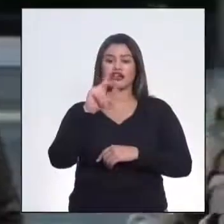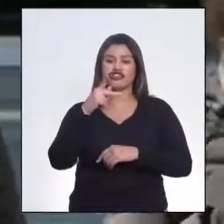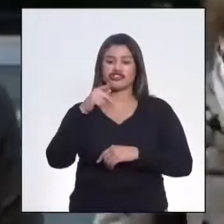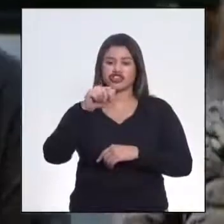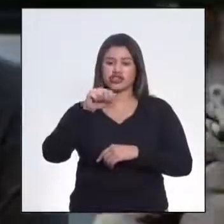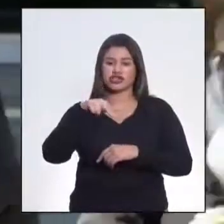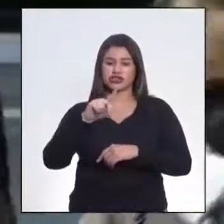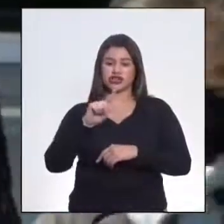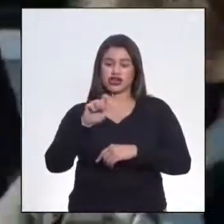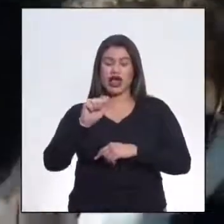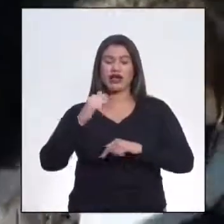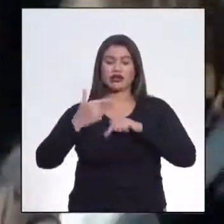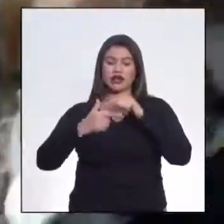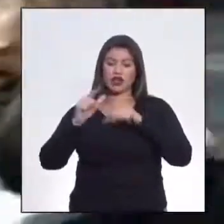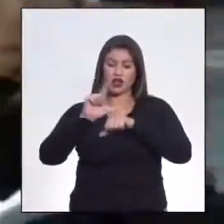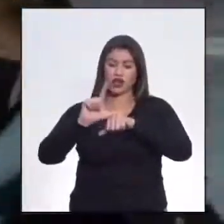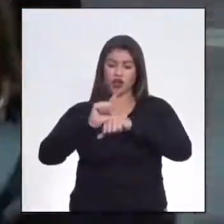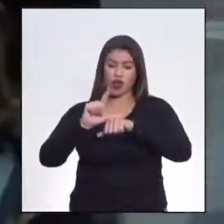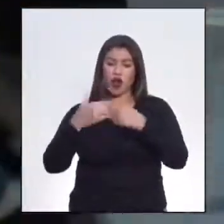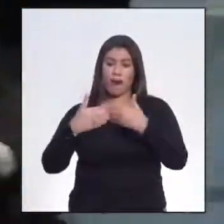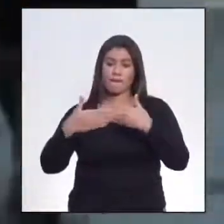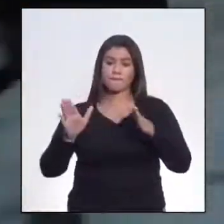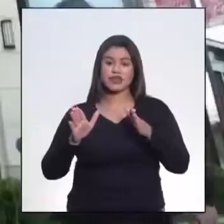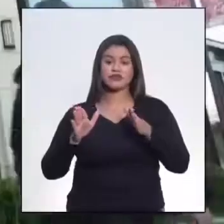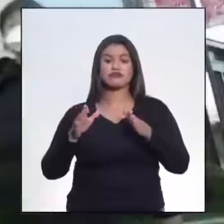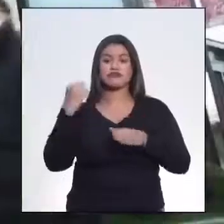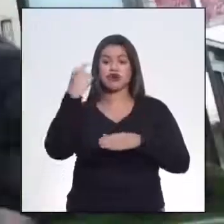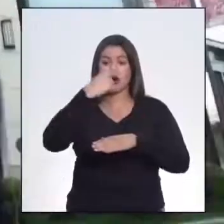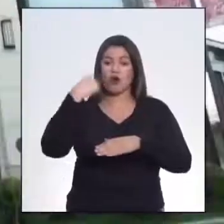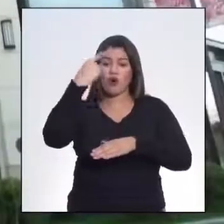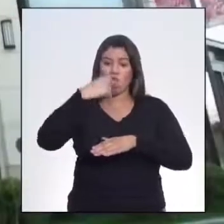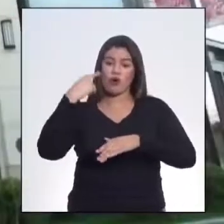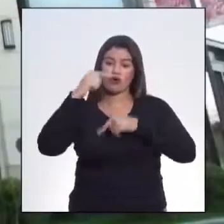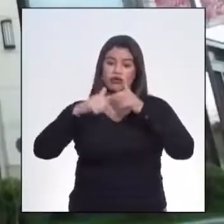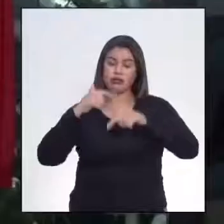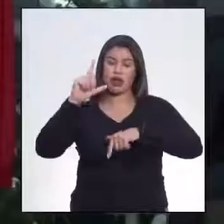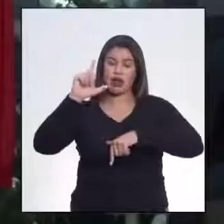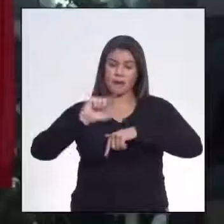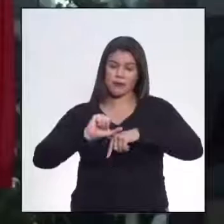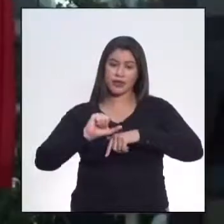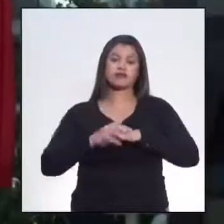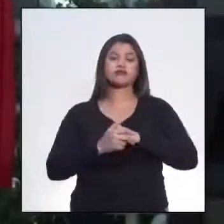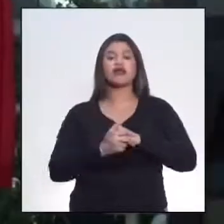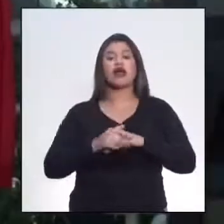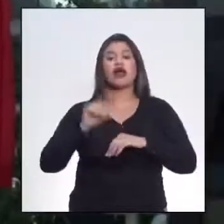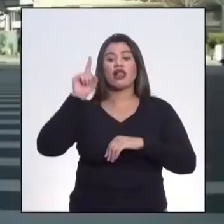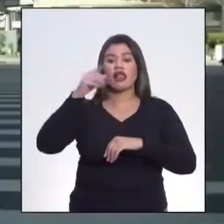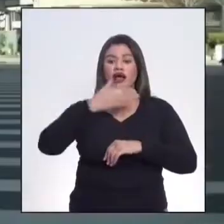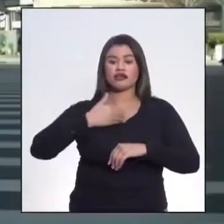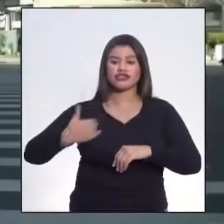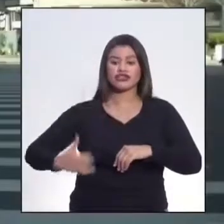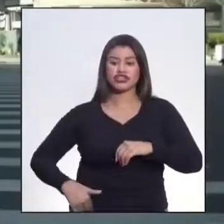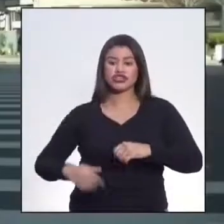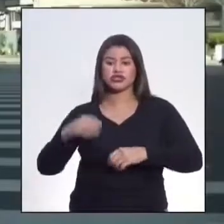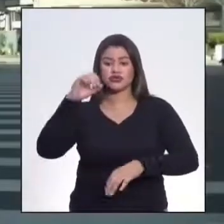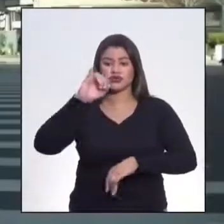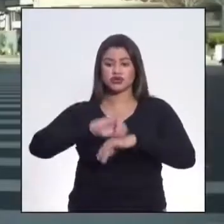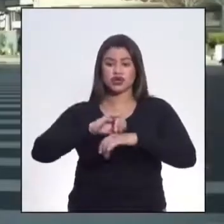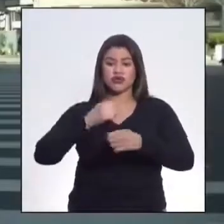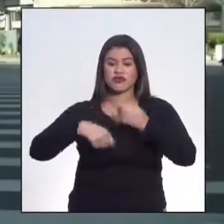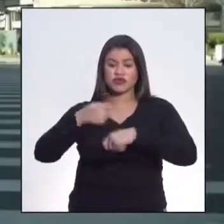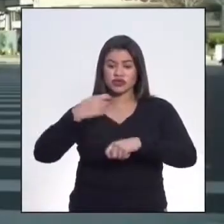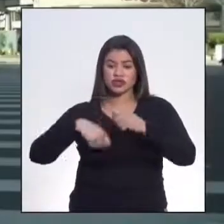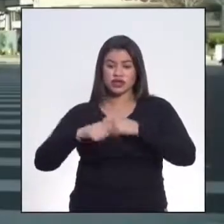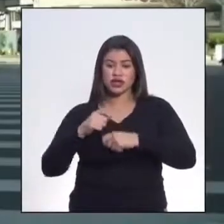trabalho. Moradores da cidade acreditam que a situação no centro financeiro chinês ainda é tensa e que vai levar tempo